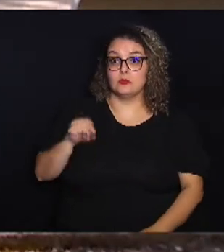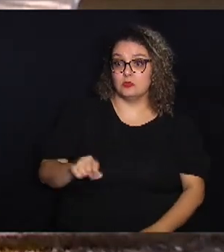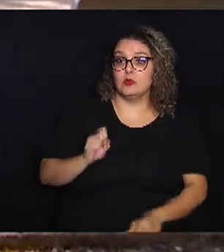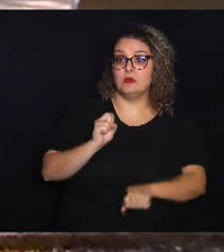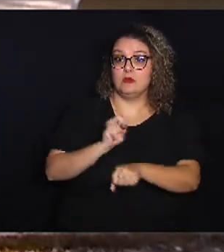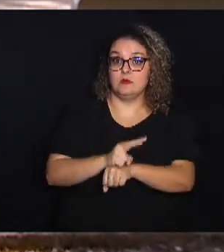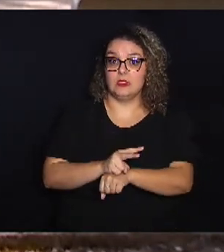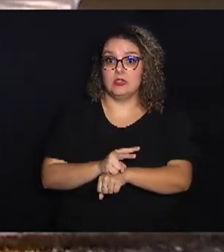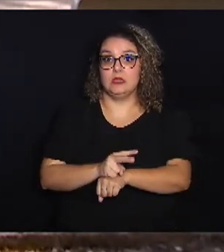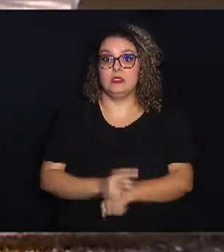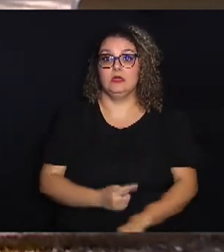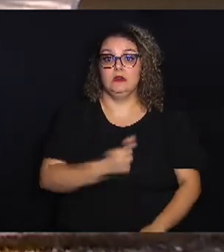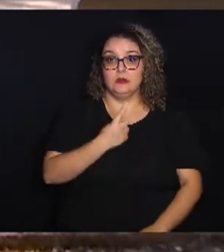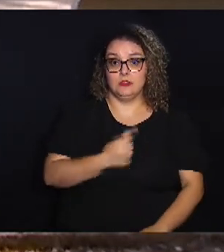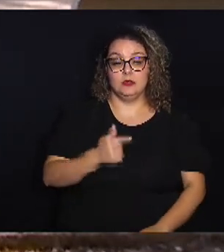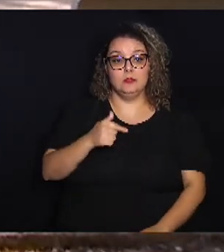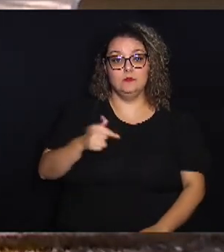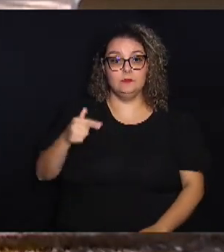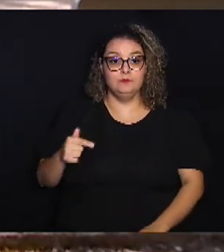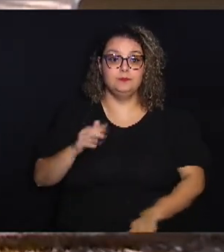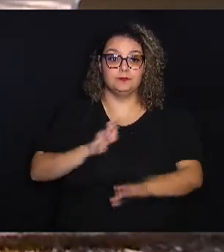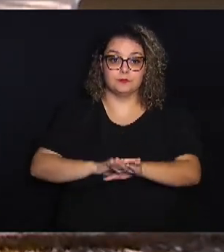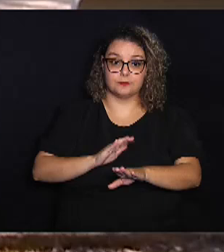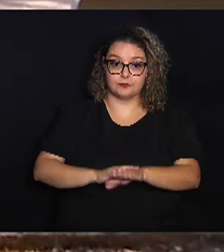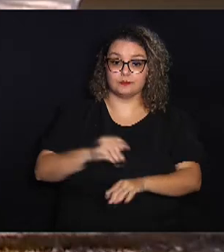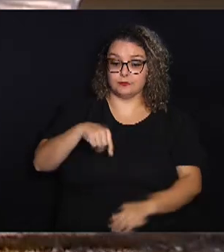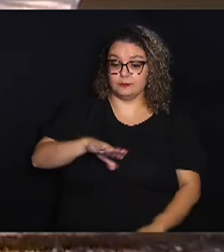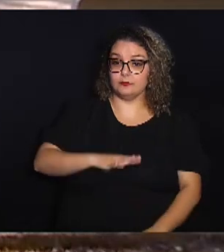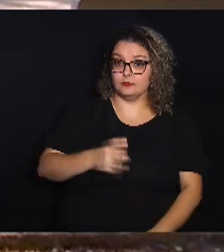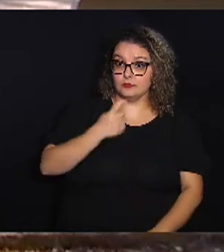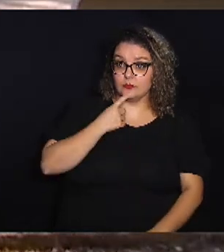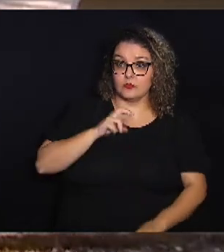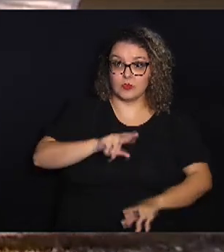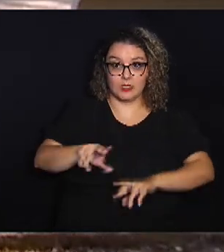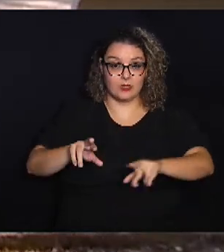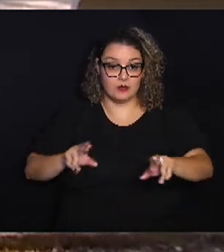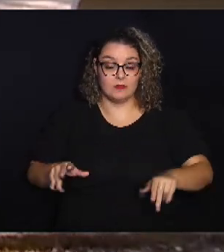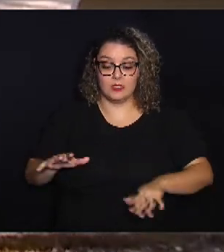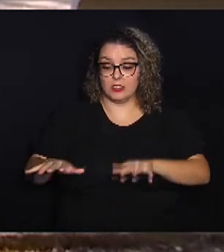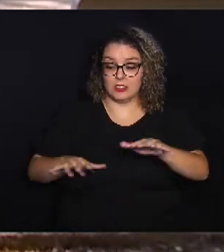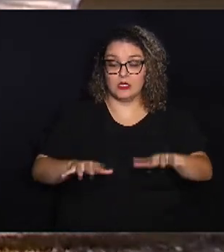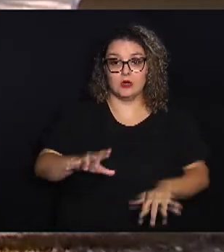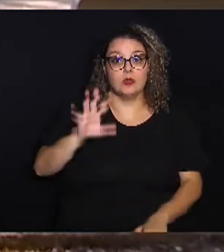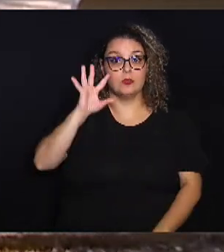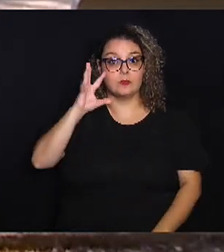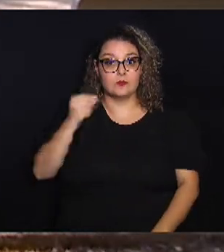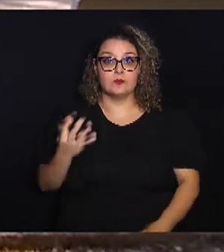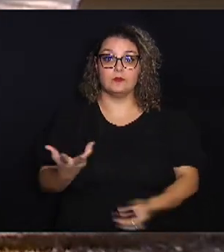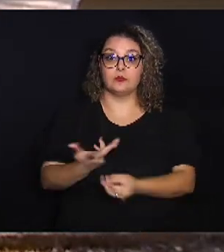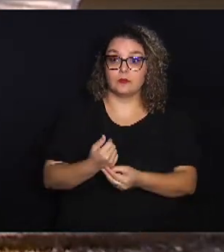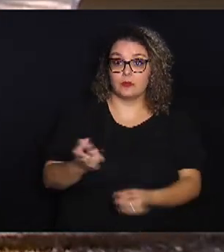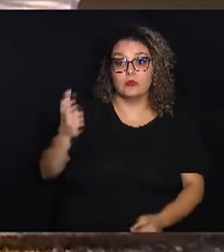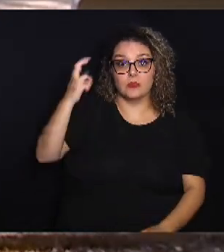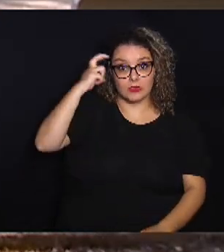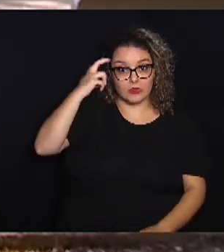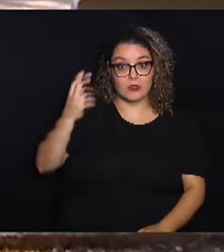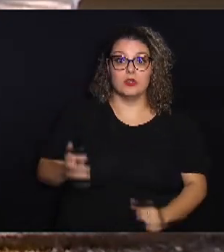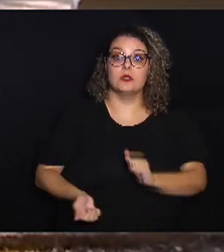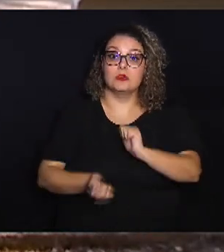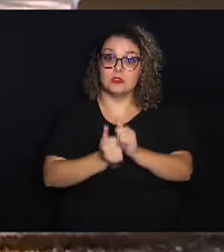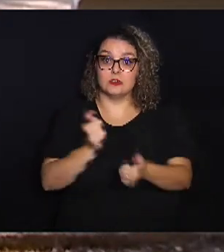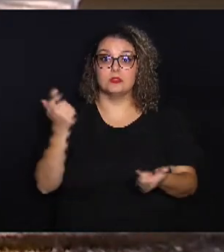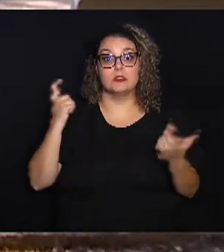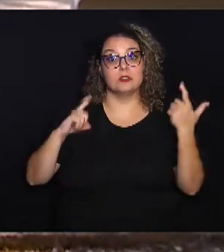e 177 atividades aqui em Campinas em diversas áreas do conhecimento, como arte e cultura, esporte e